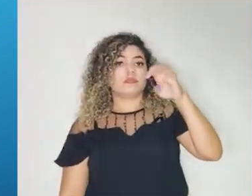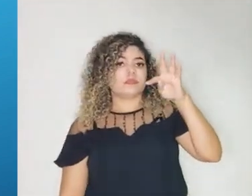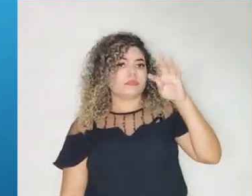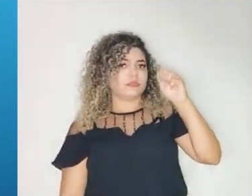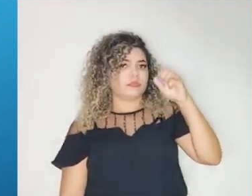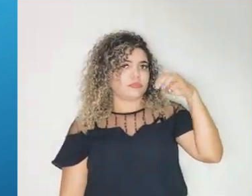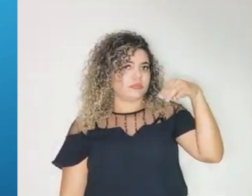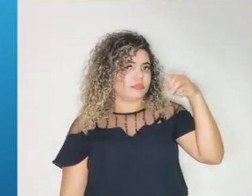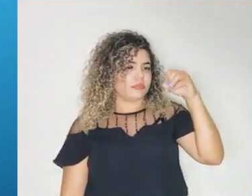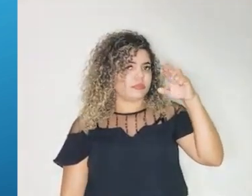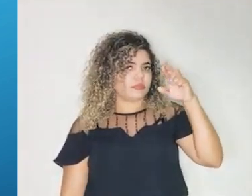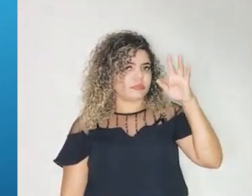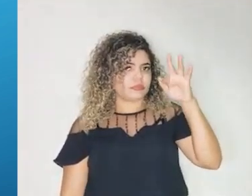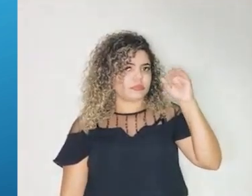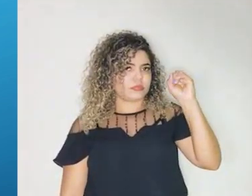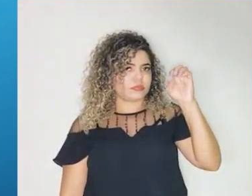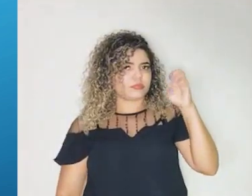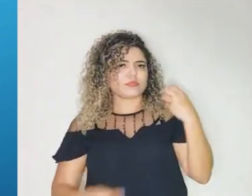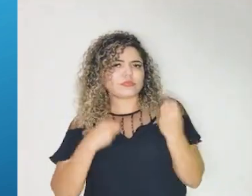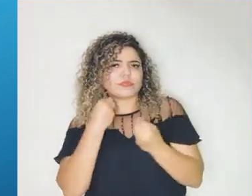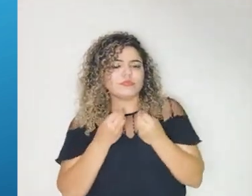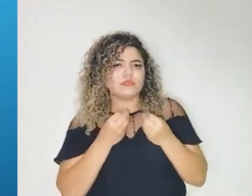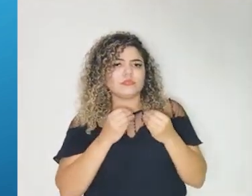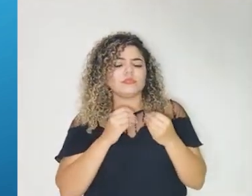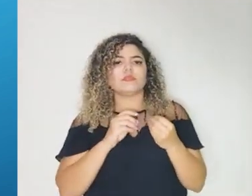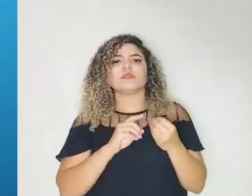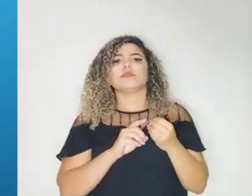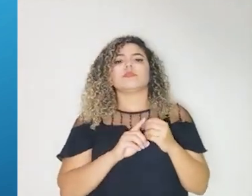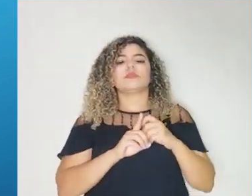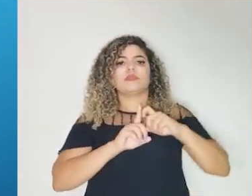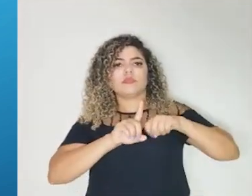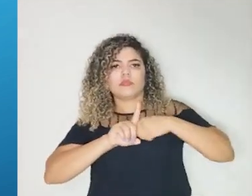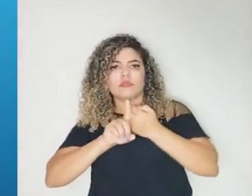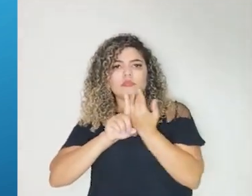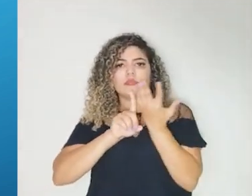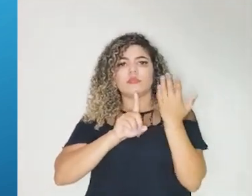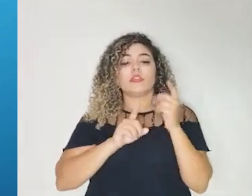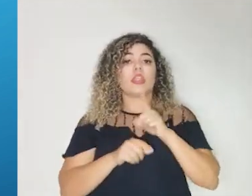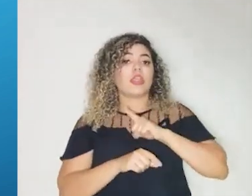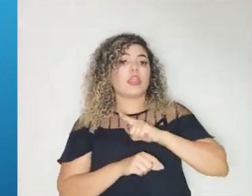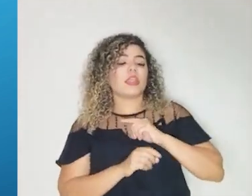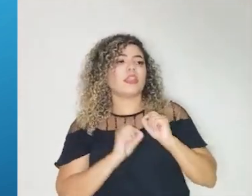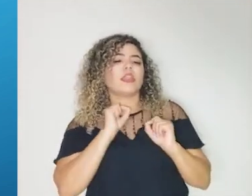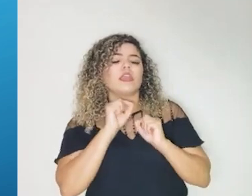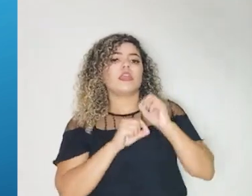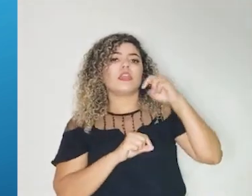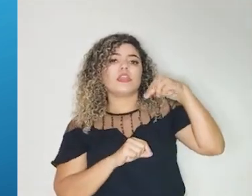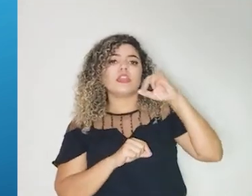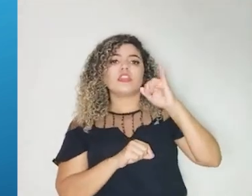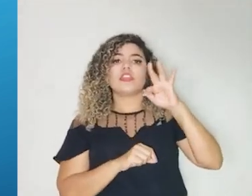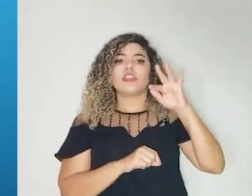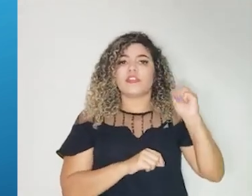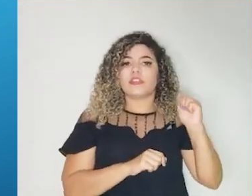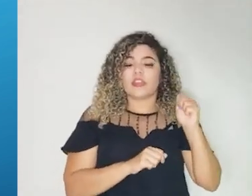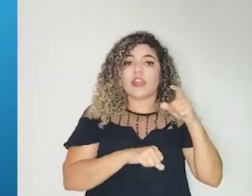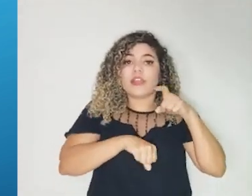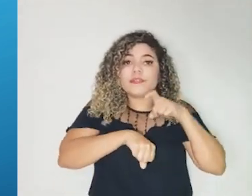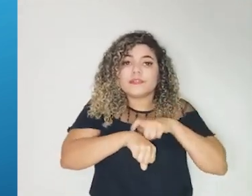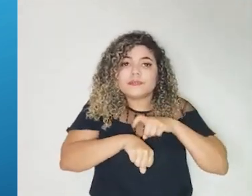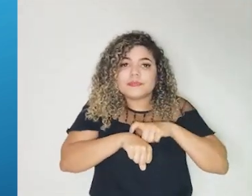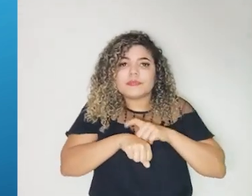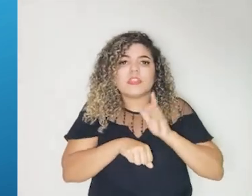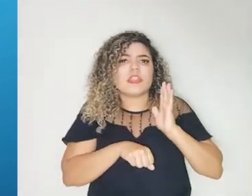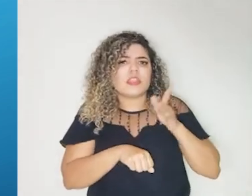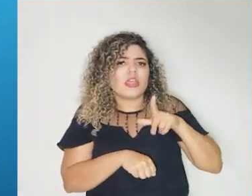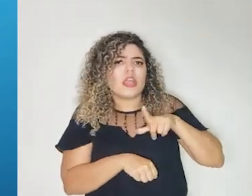insetos? Observe a imagem. Alguns animais têm o que chamamos de ninfa, que é aquela fase em que nós já